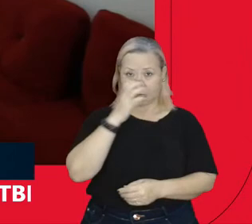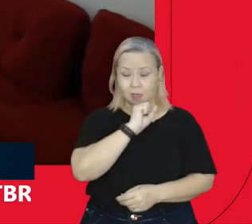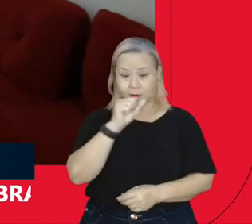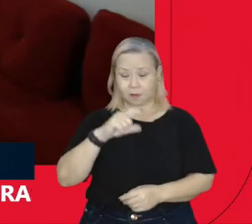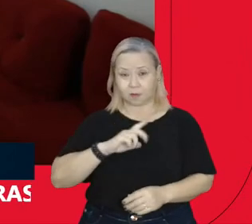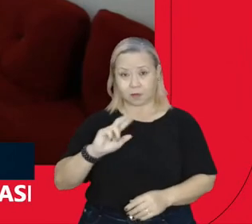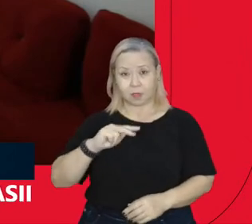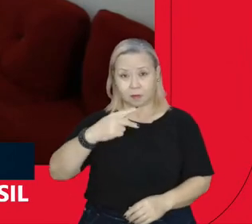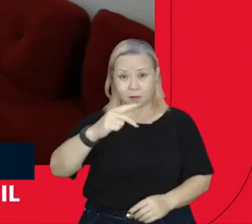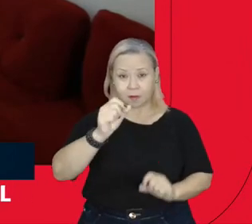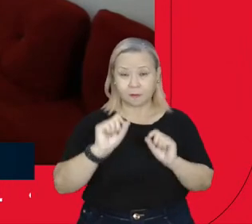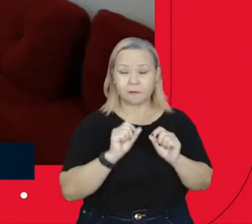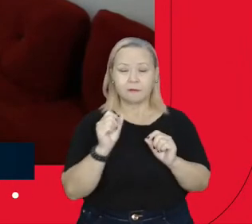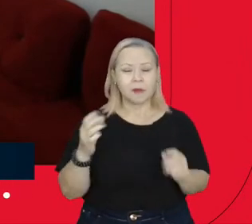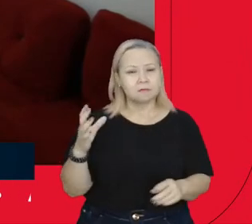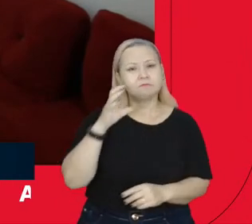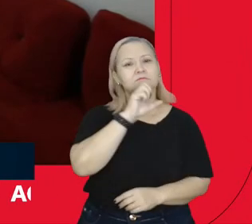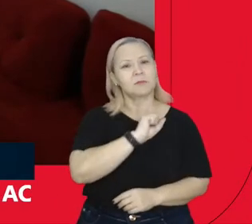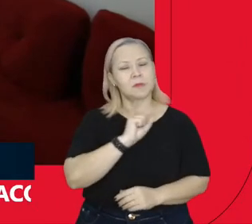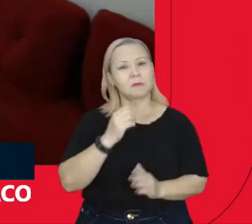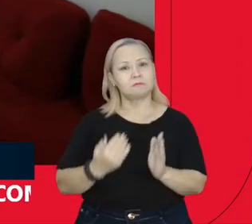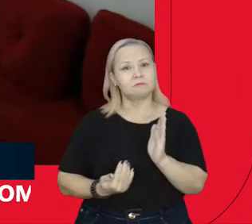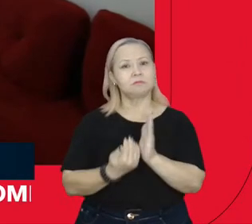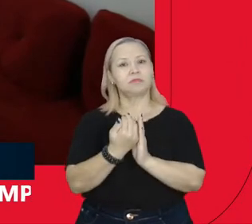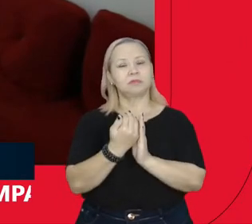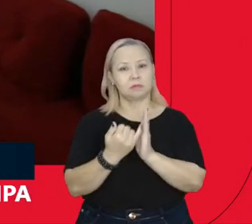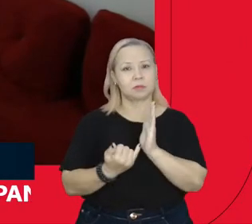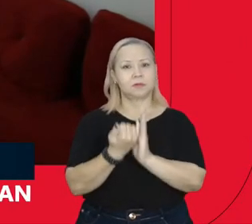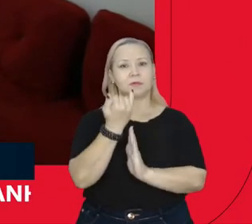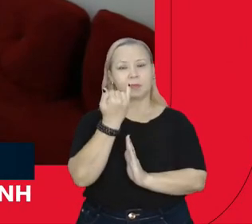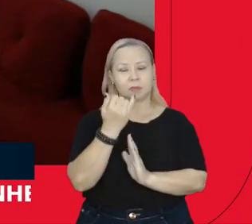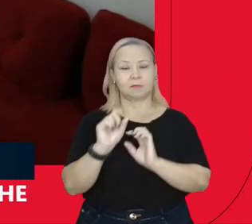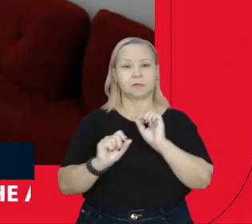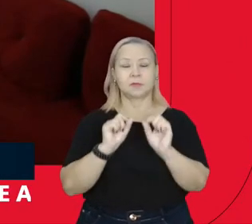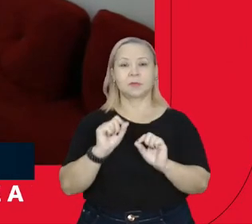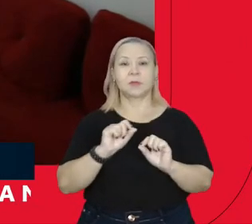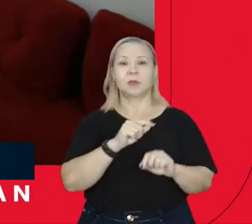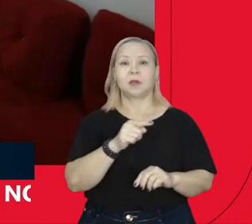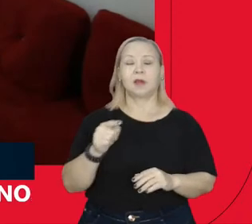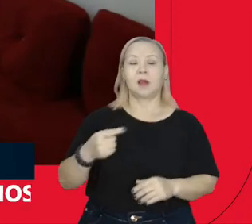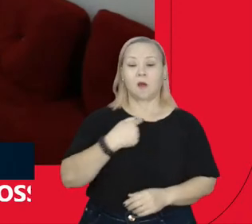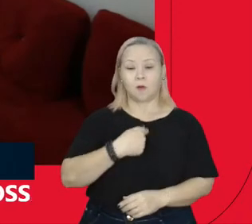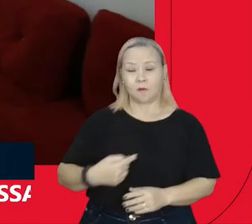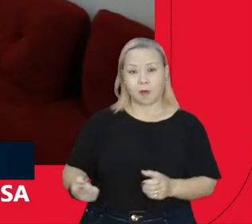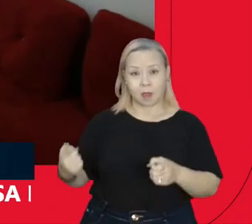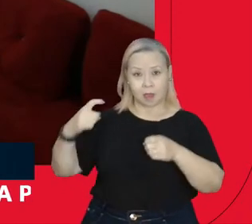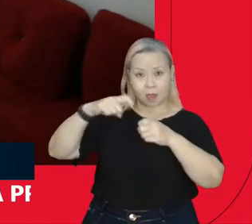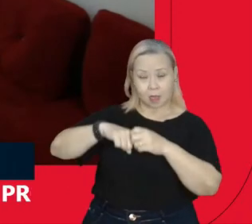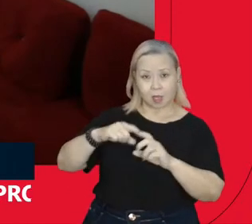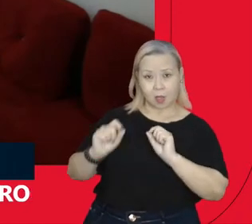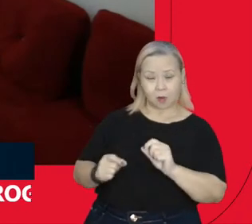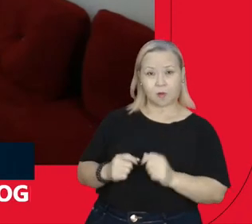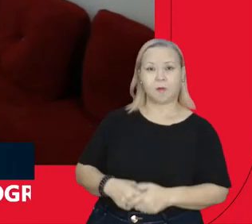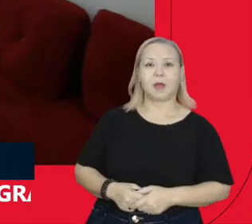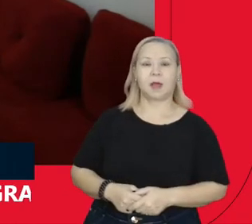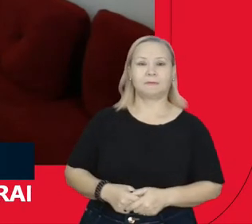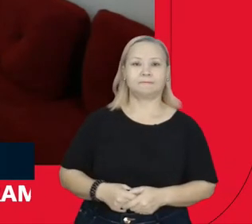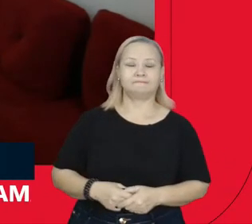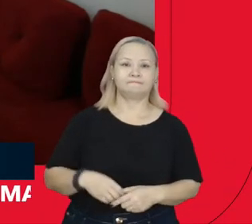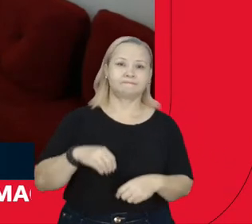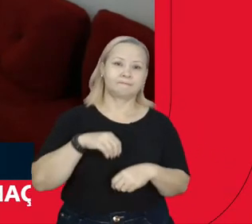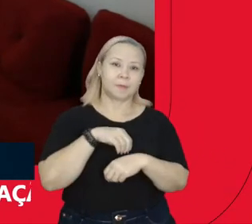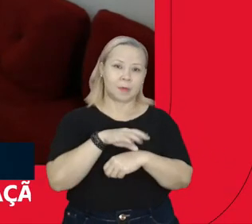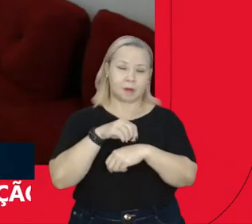um efeito já no curto prazo em cima da inflação, né? Uma delas, por exemplo, é o governo recuperar a Companhia Nacional de